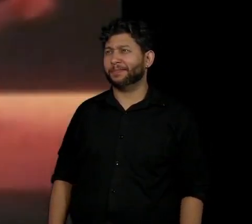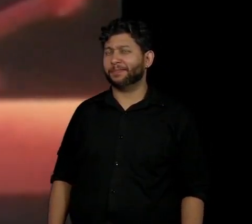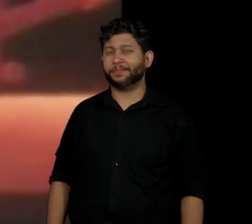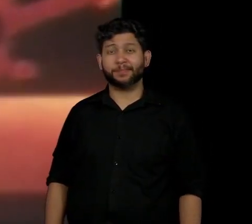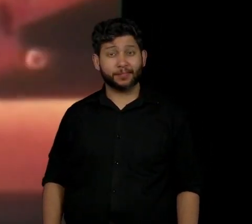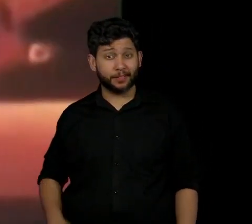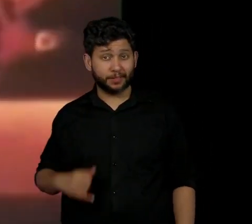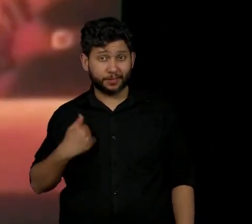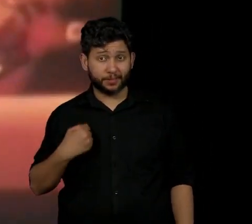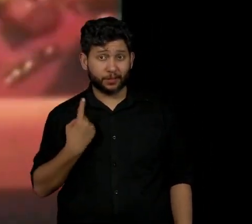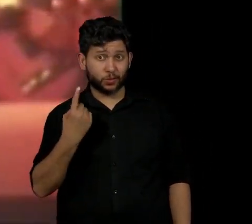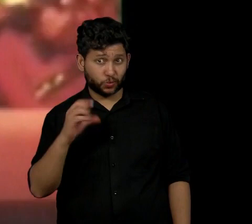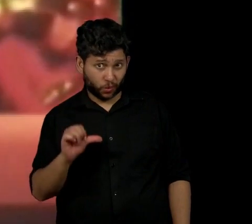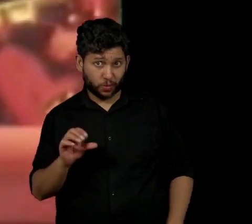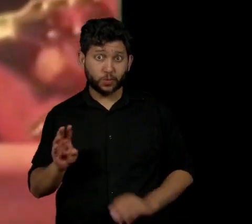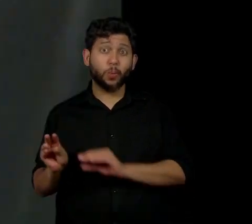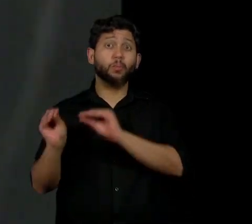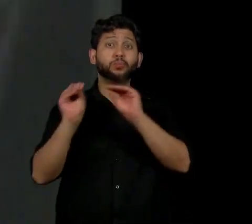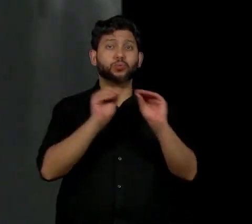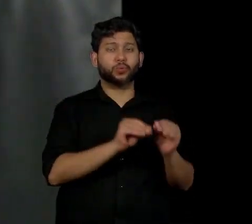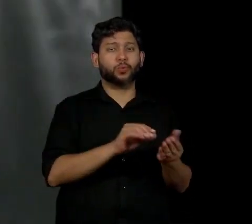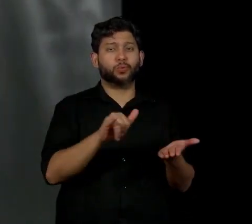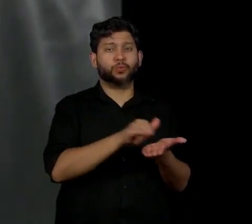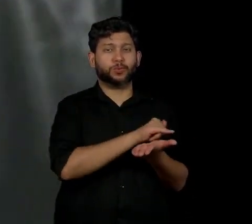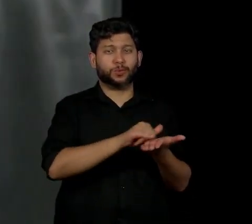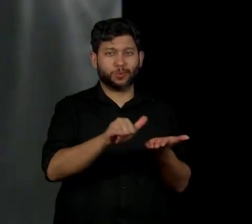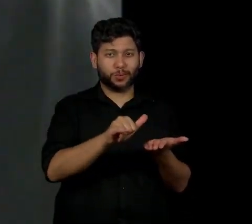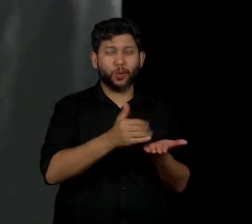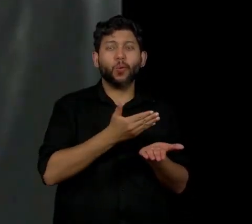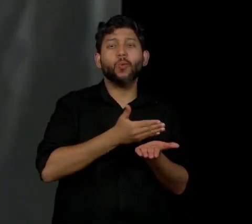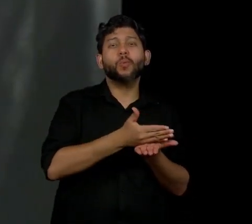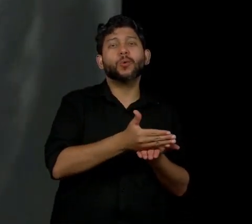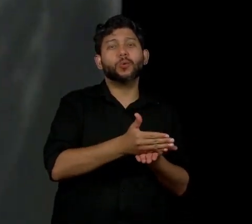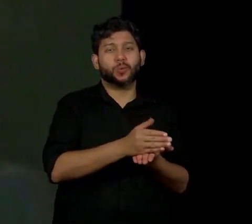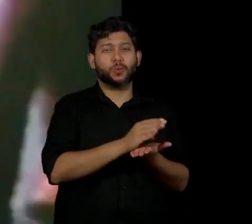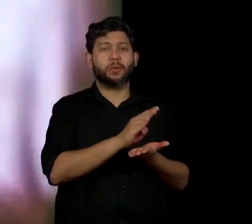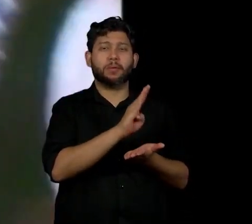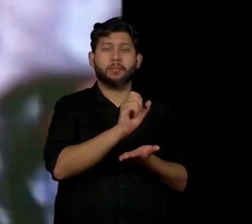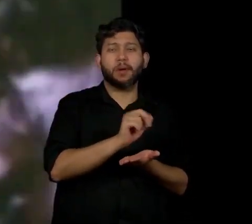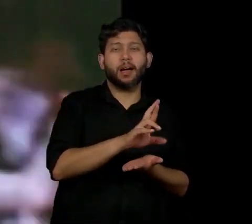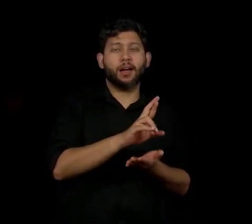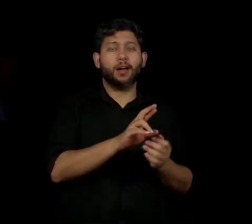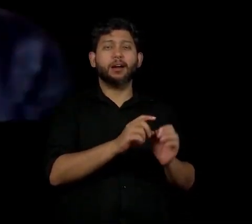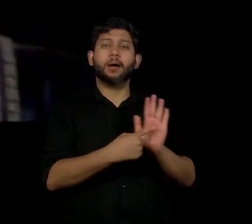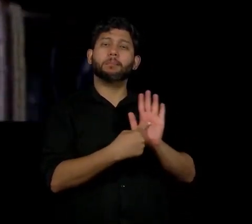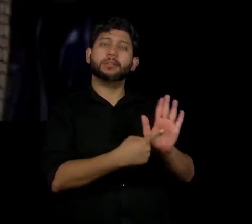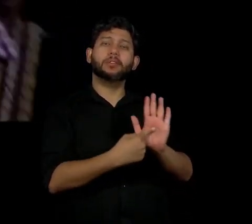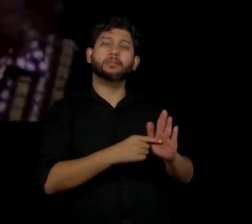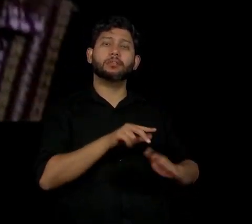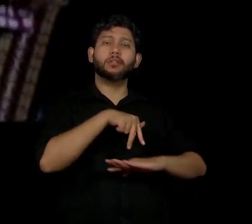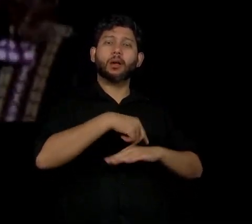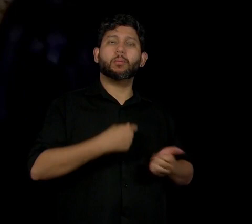Aos 19 anos, foi morar em Nova York, onde começou a se apresentar em clubes de folk music.